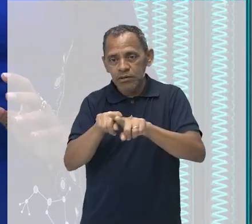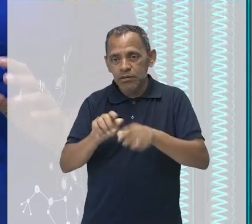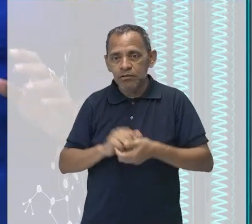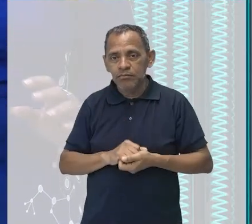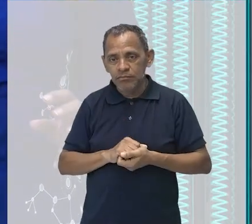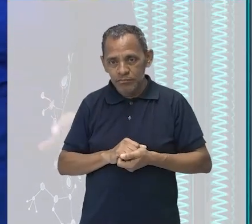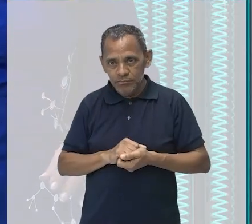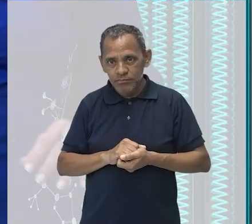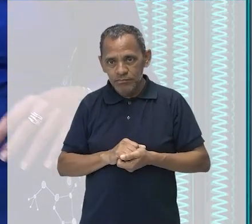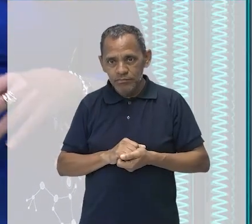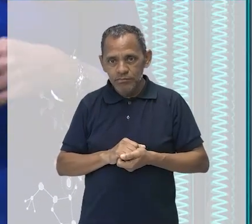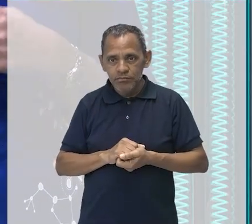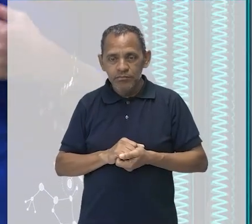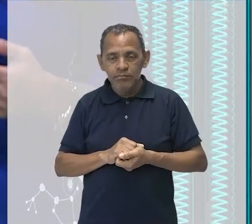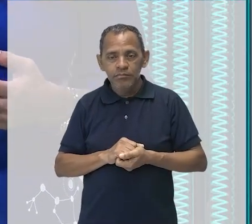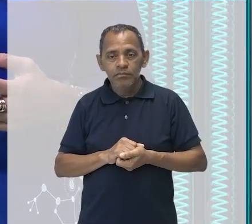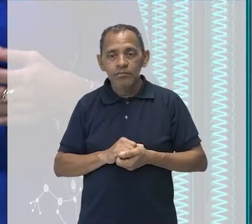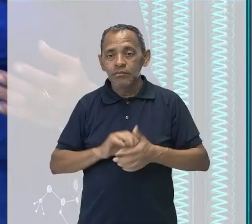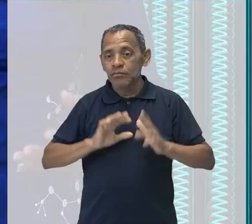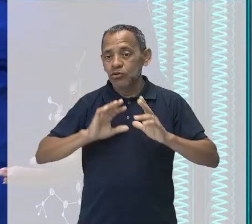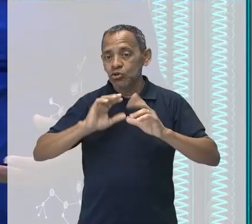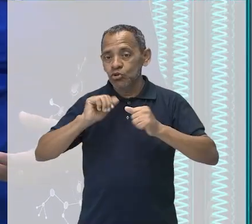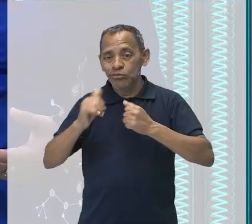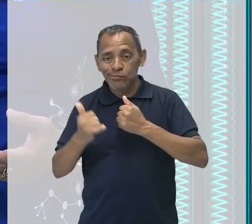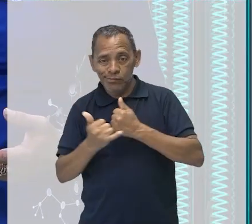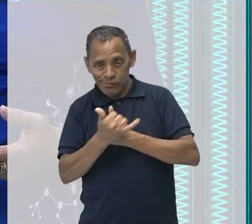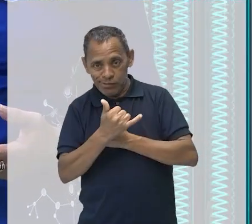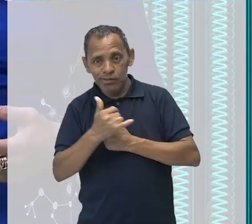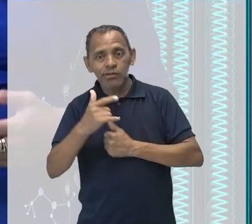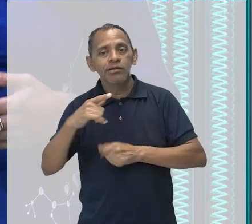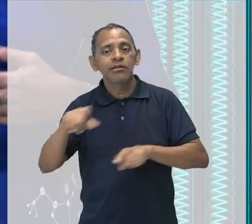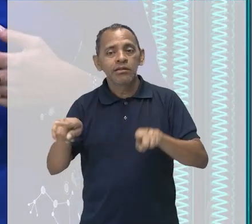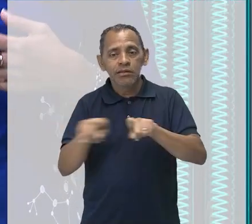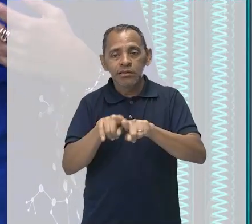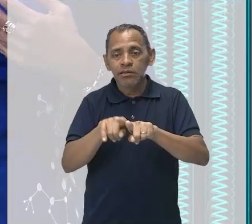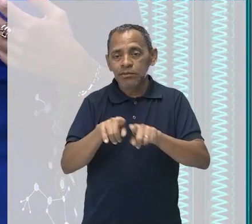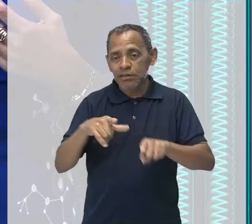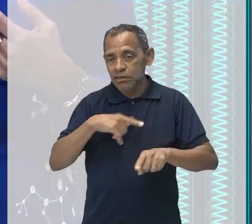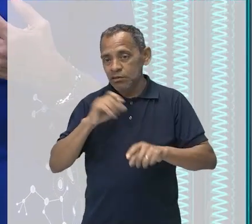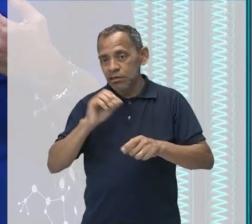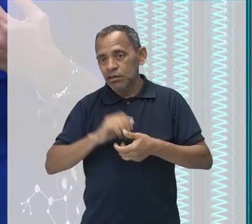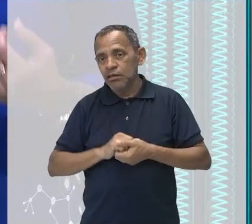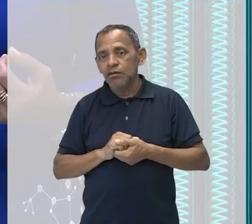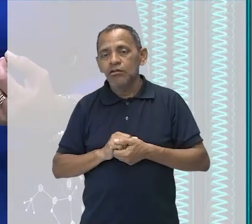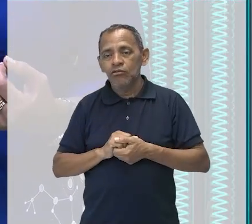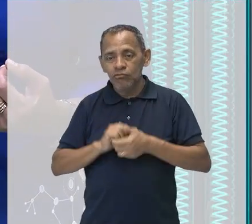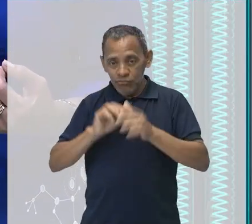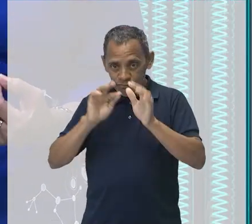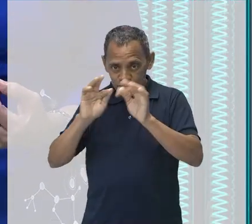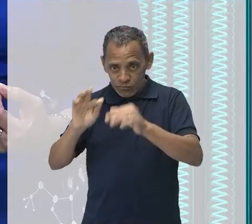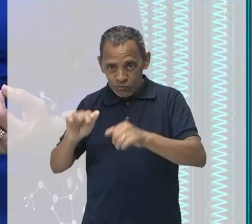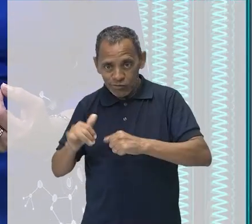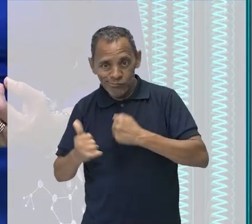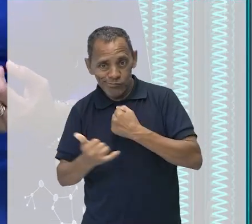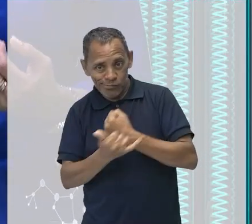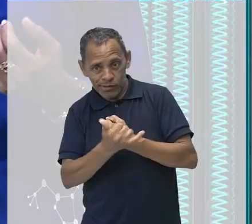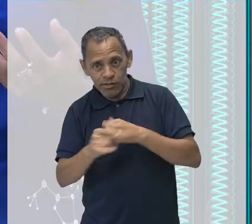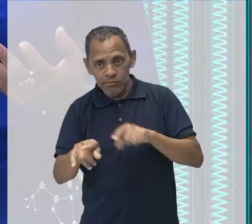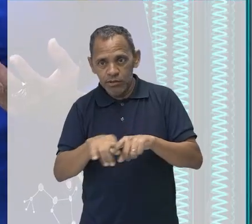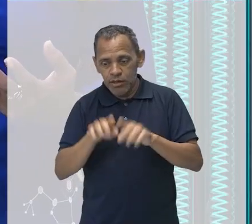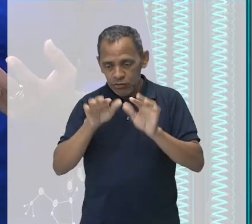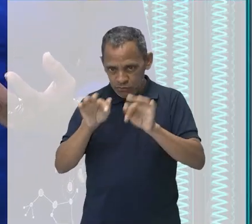Então, toda a tragédia tem um fim trágico no final. E esse estilo de